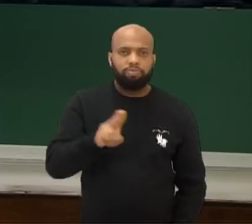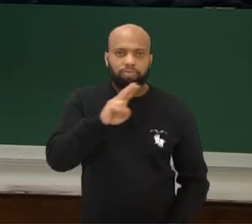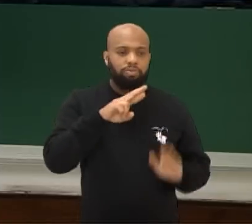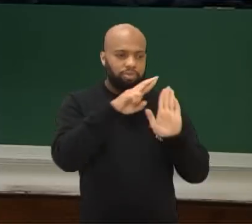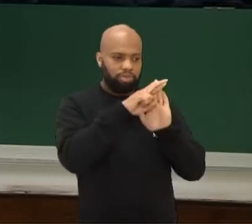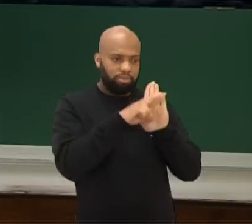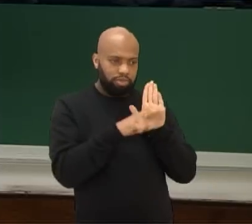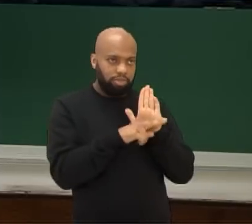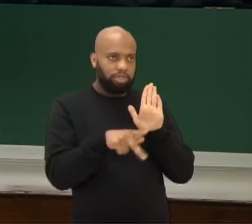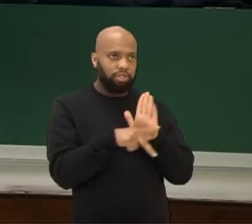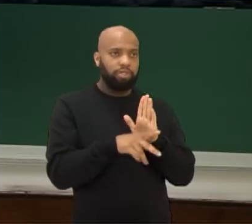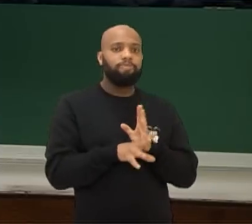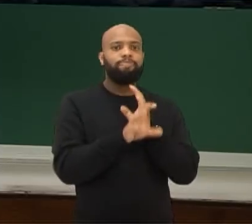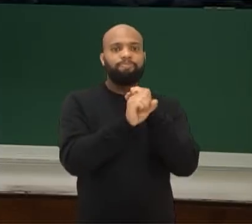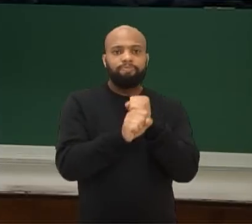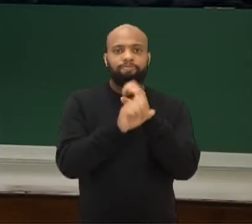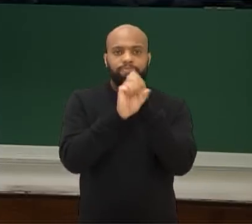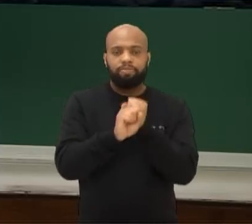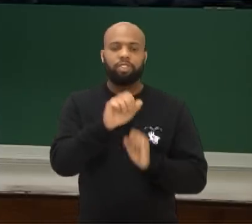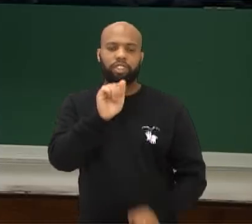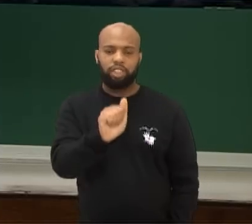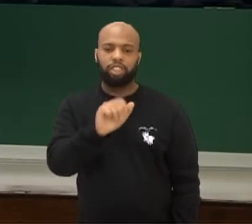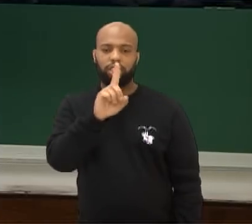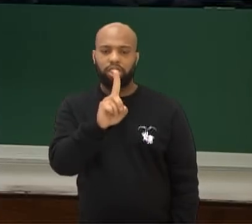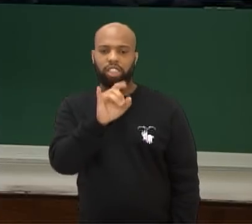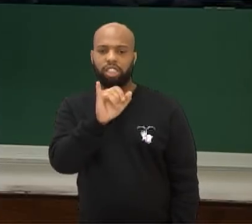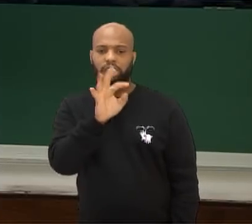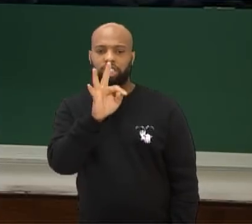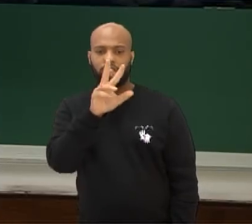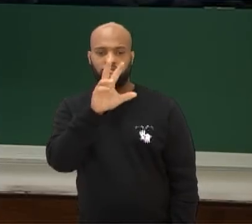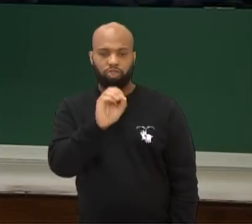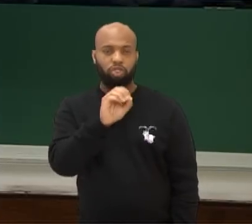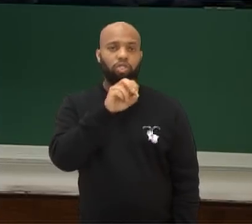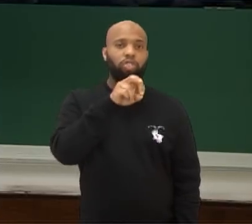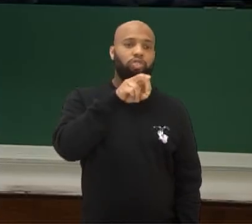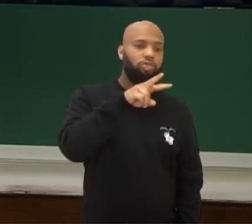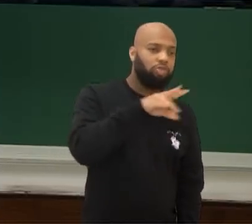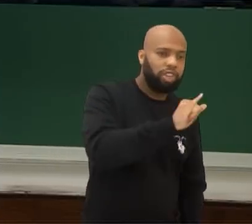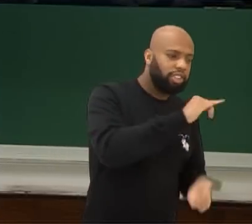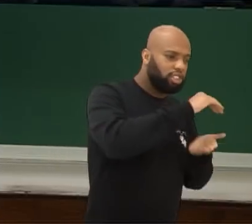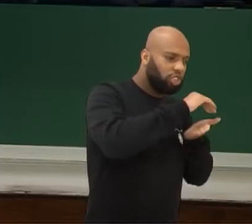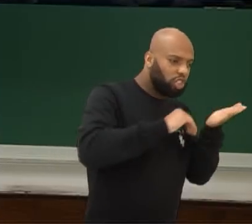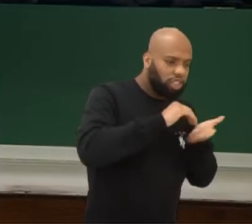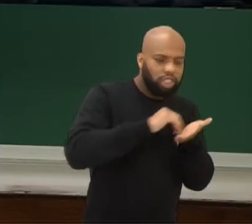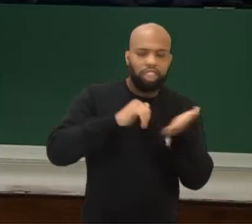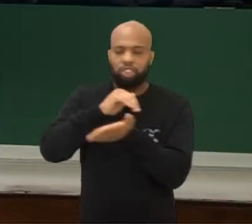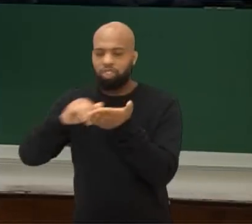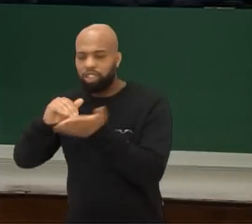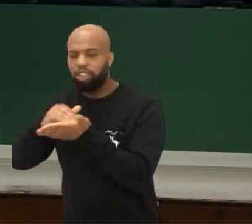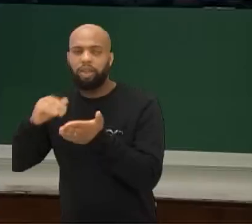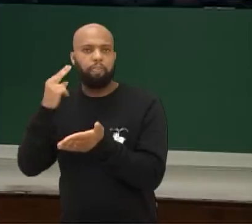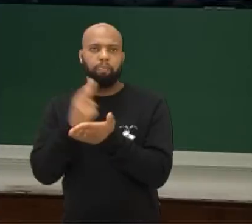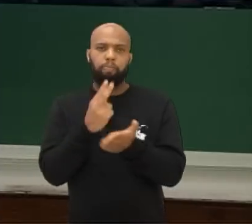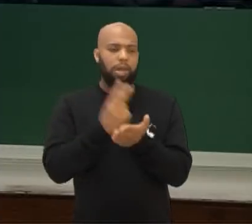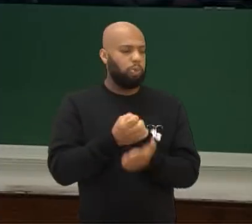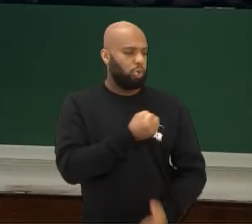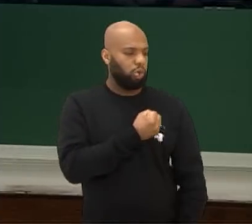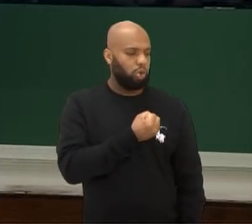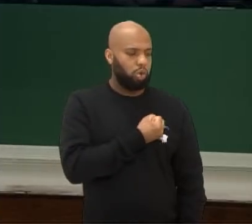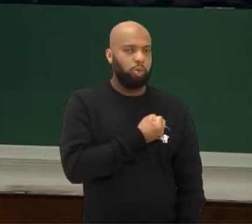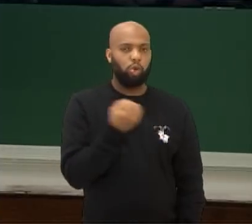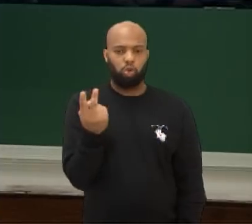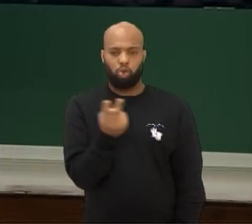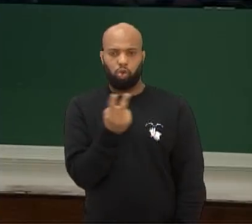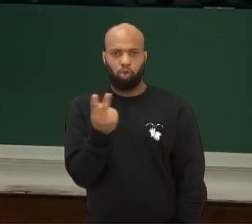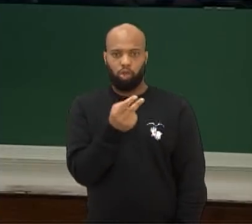aplicar o princípio aditivo. Nós vamos retirar a mesma quantidade dos dois lados da